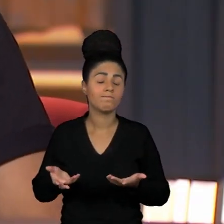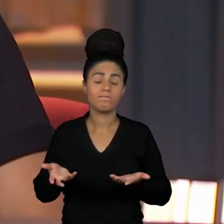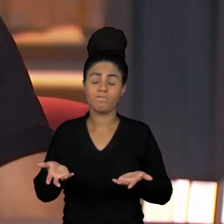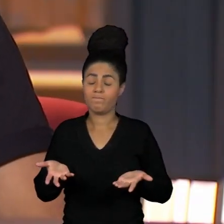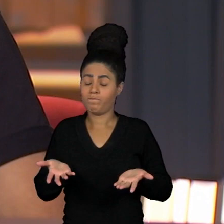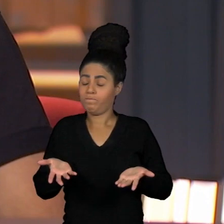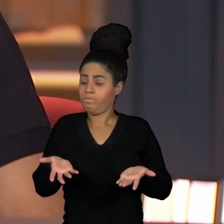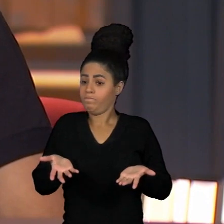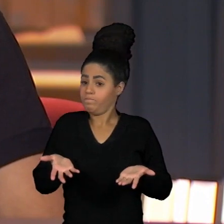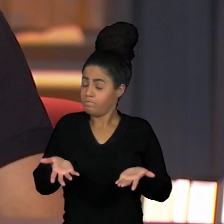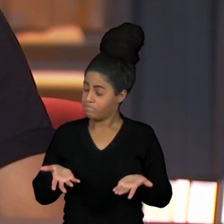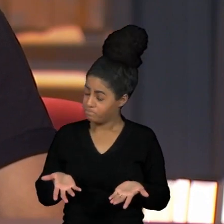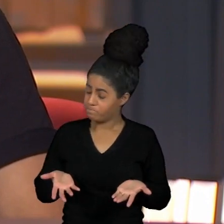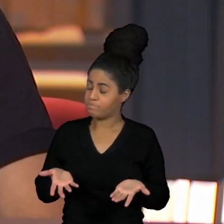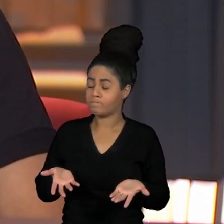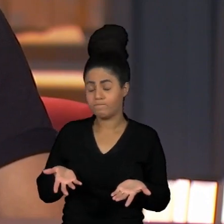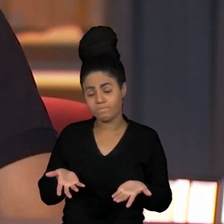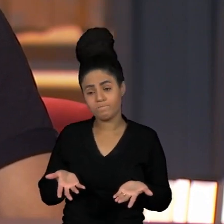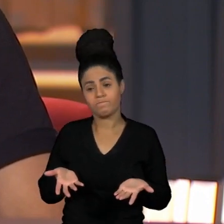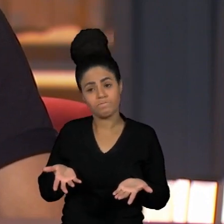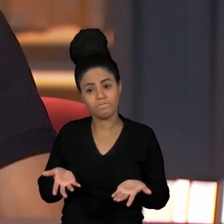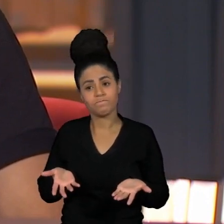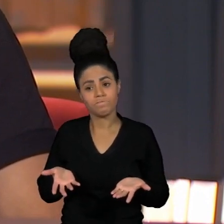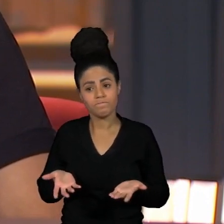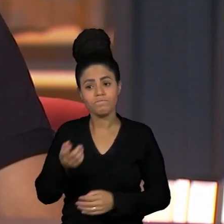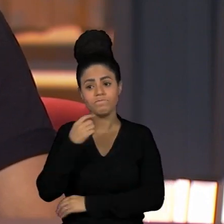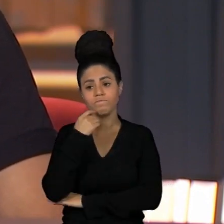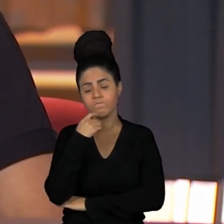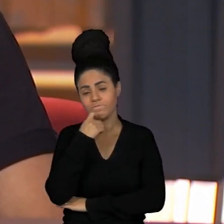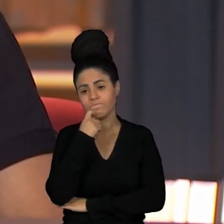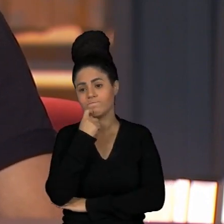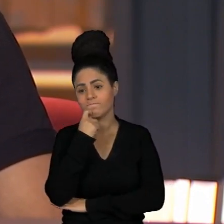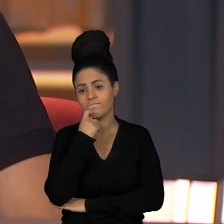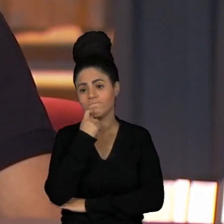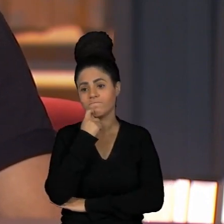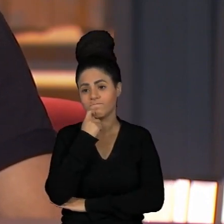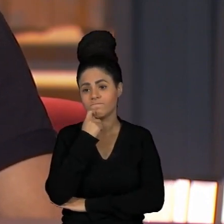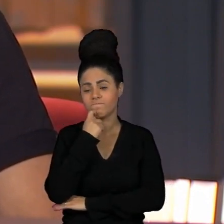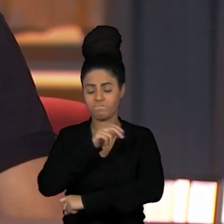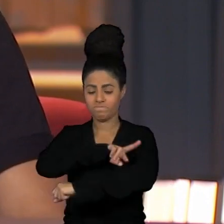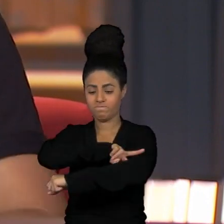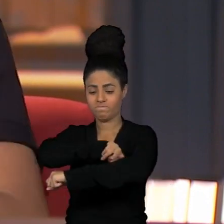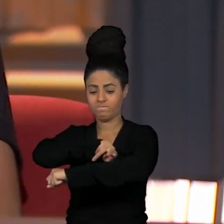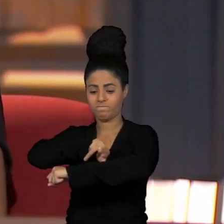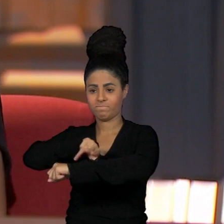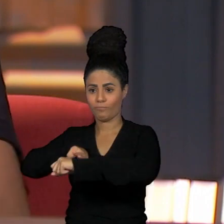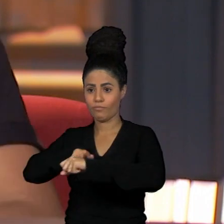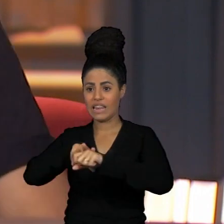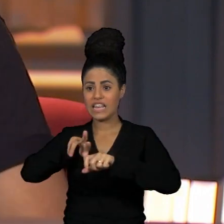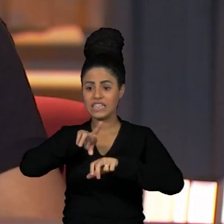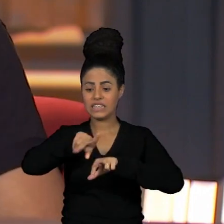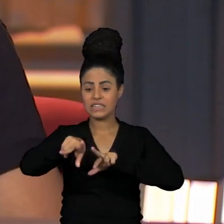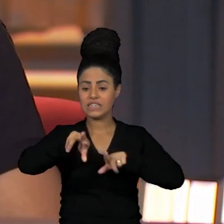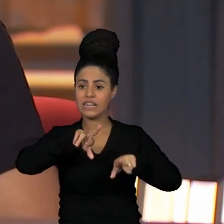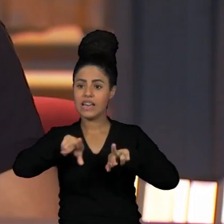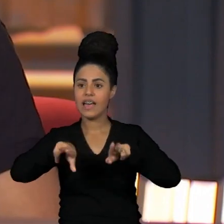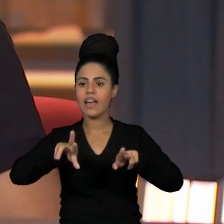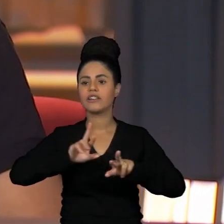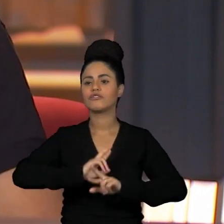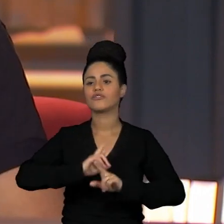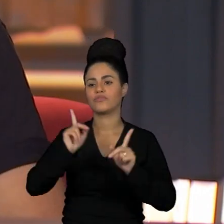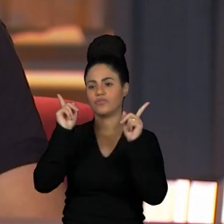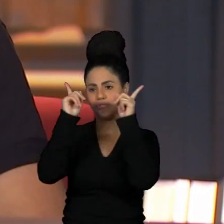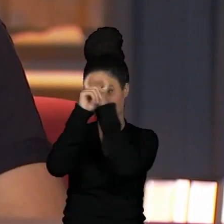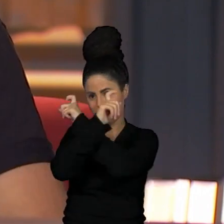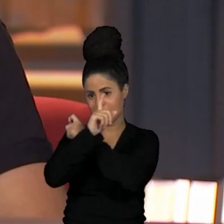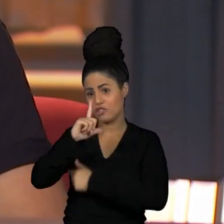Olha, eu costumo dizer que eu acho que, claro que cada raça tem a sua dificuldade, especialmente os negros,